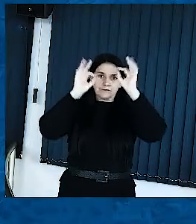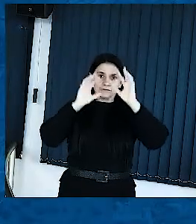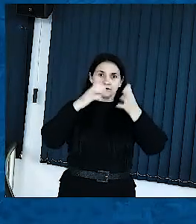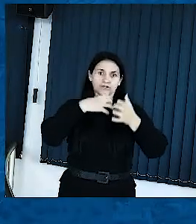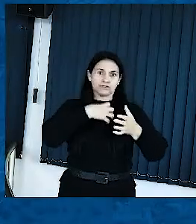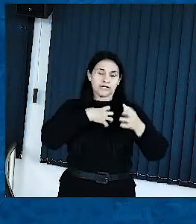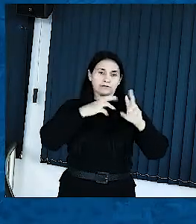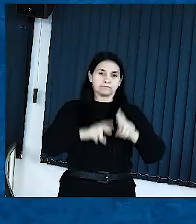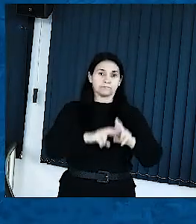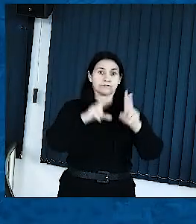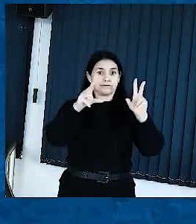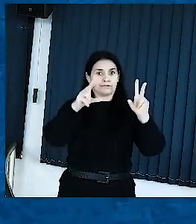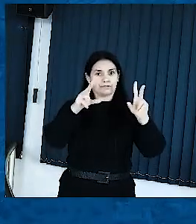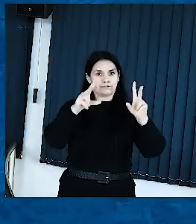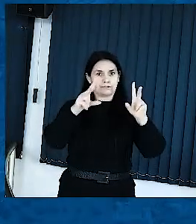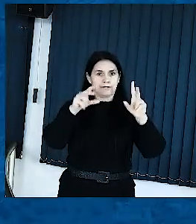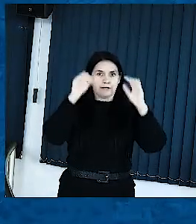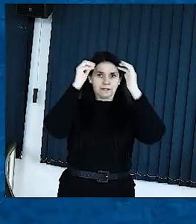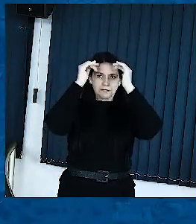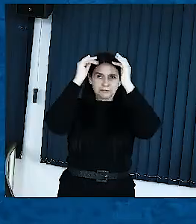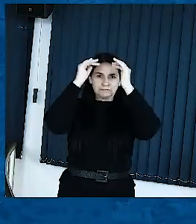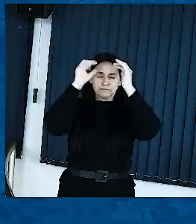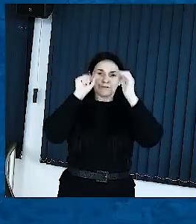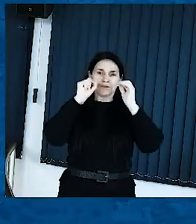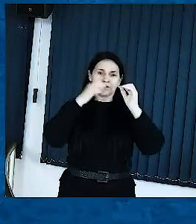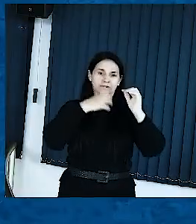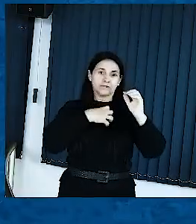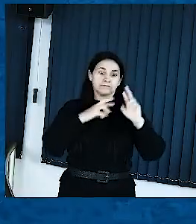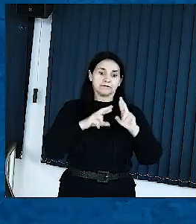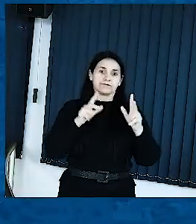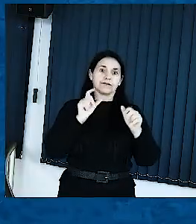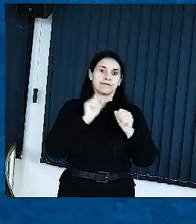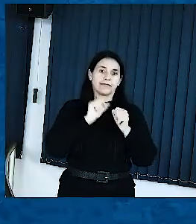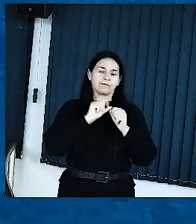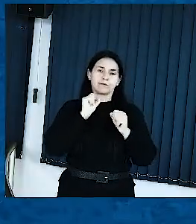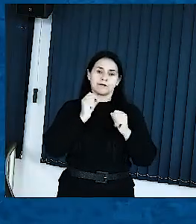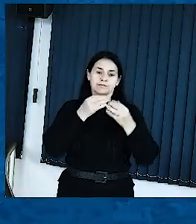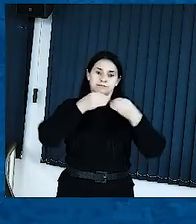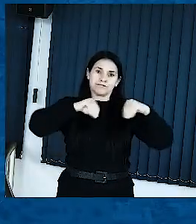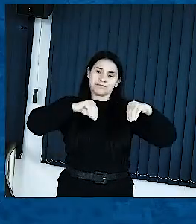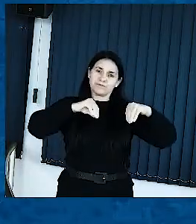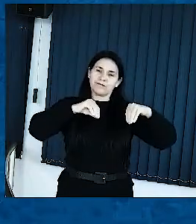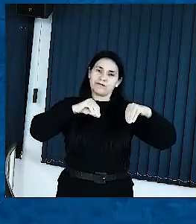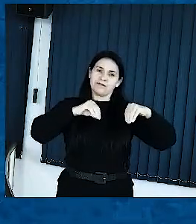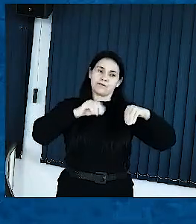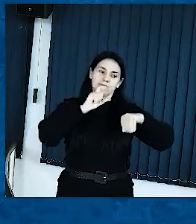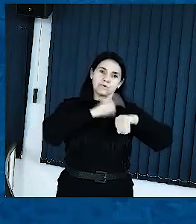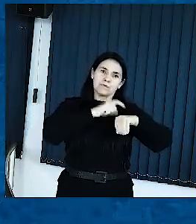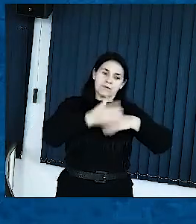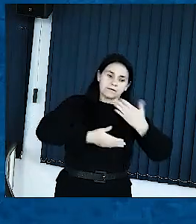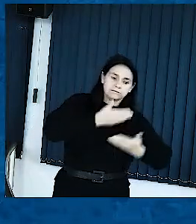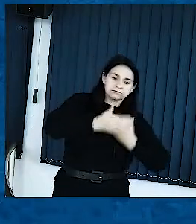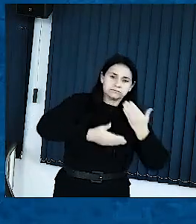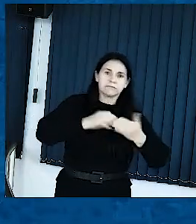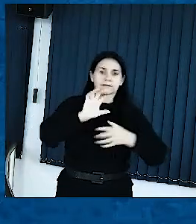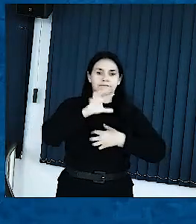diferente e que essa formação diferente vai causar prejuízos na interação social, na